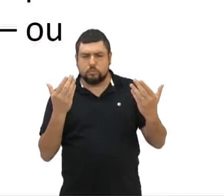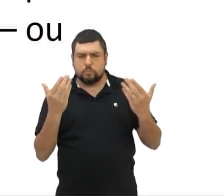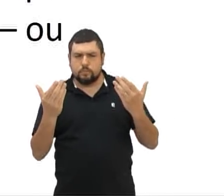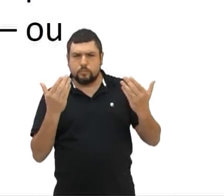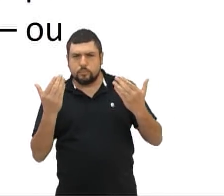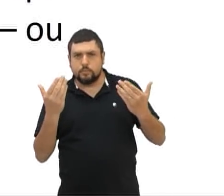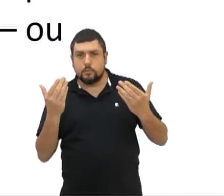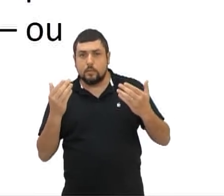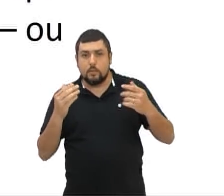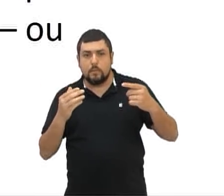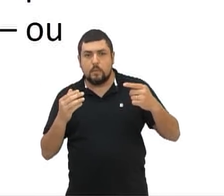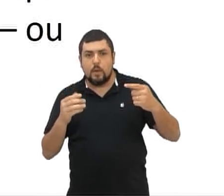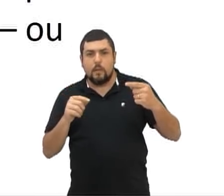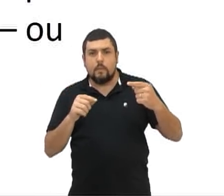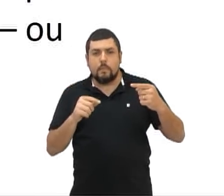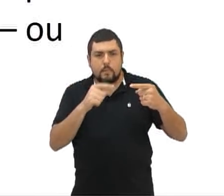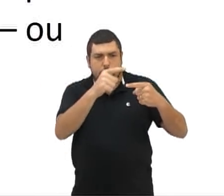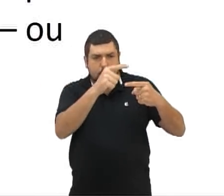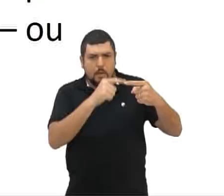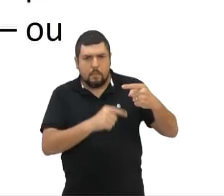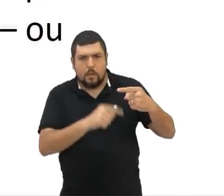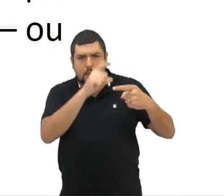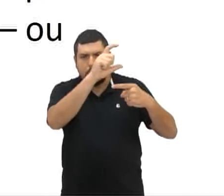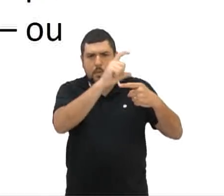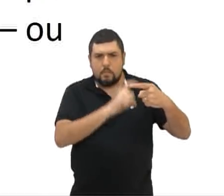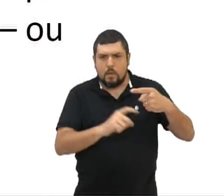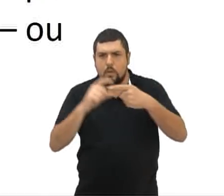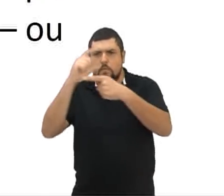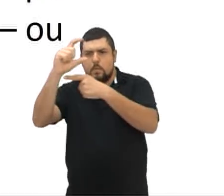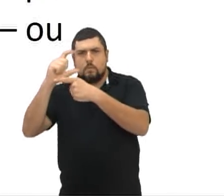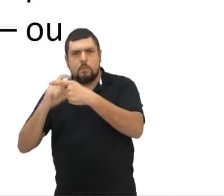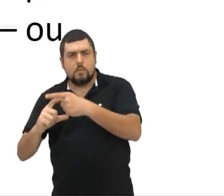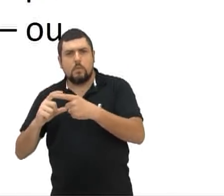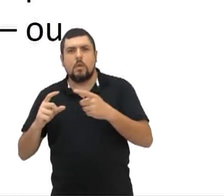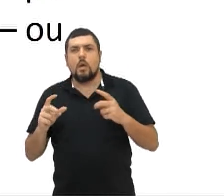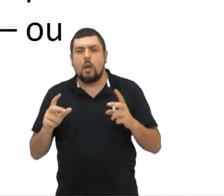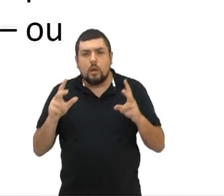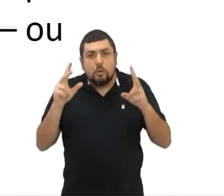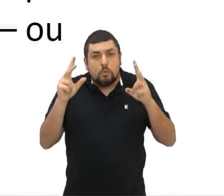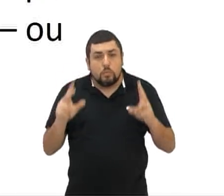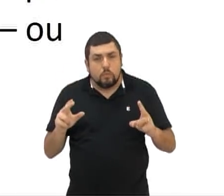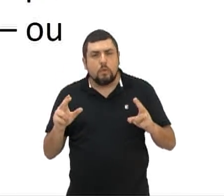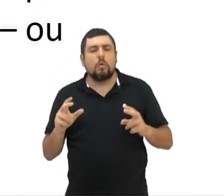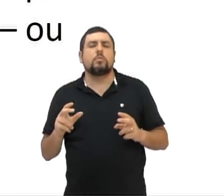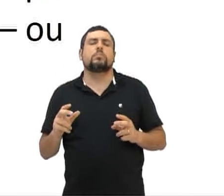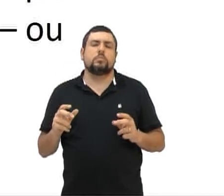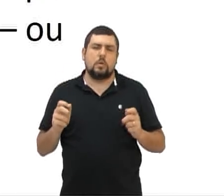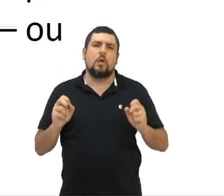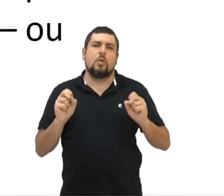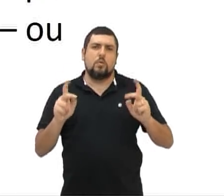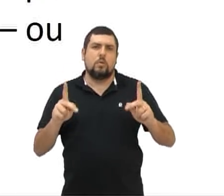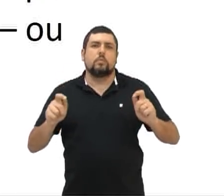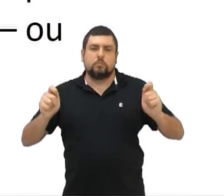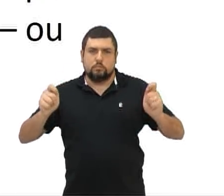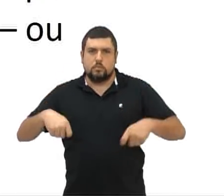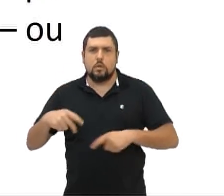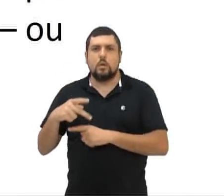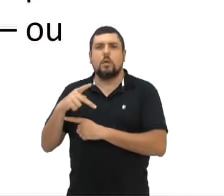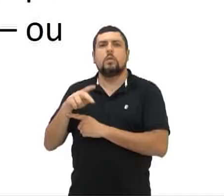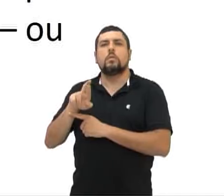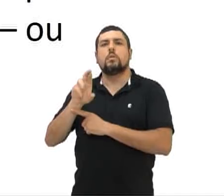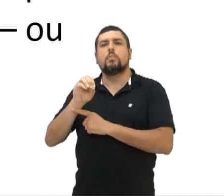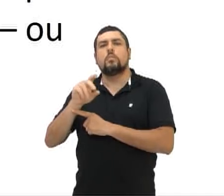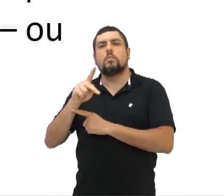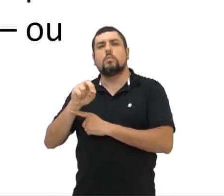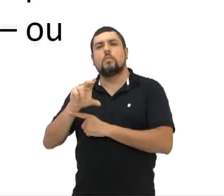na ordem dada são proporcionais. Em outras palavras, essa igualdade significa que a variação